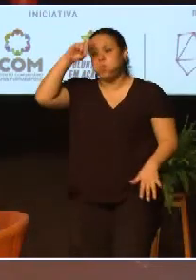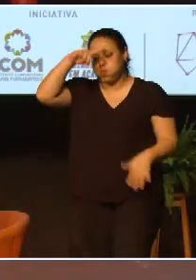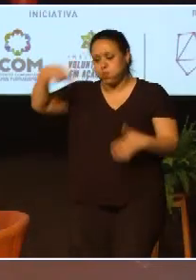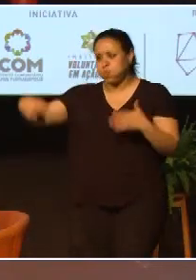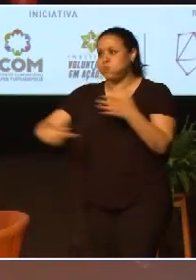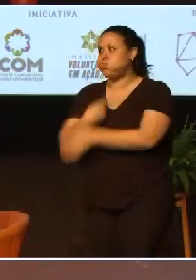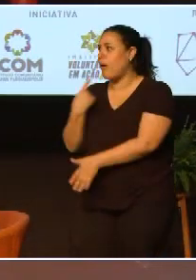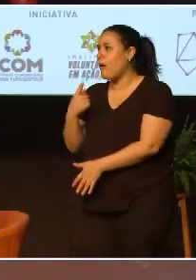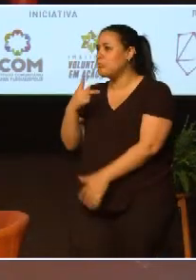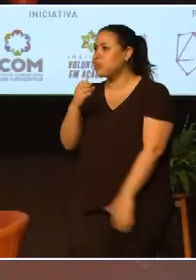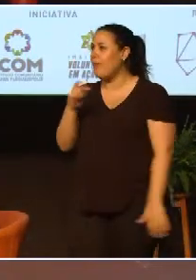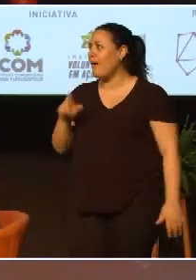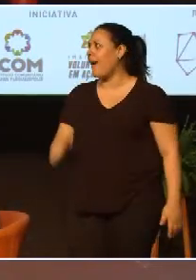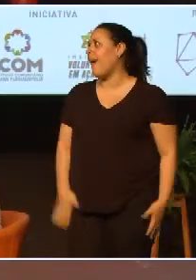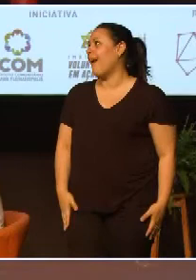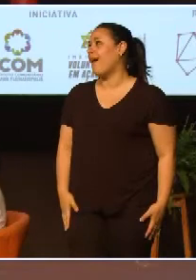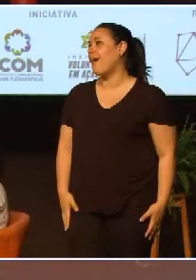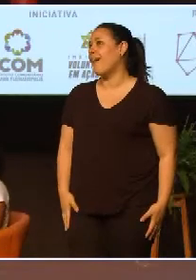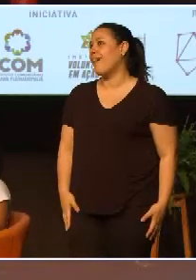Porra.